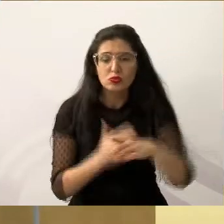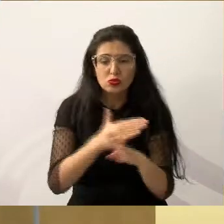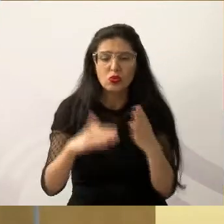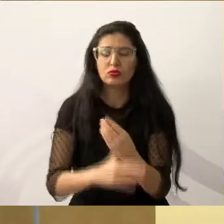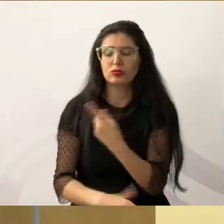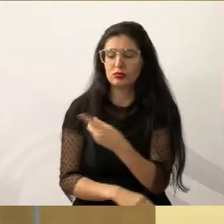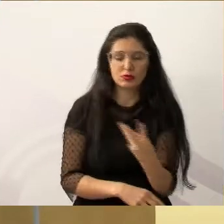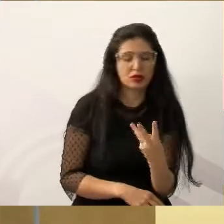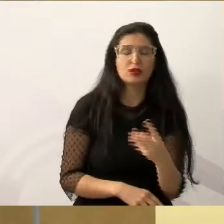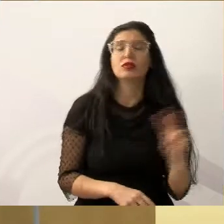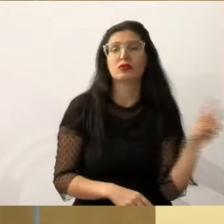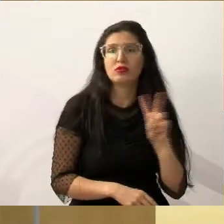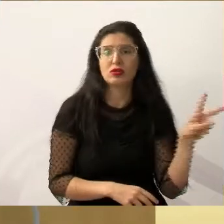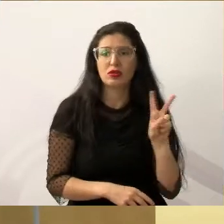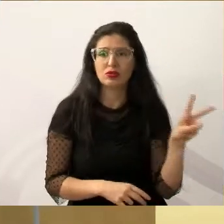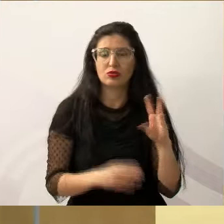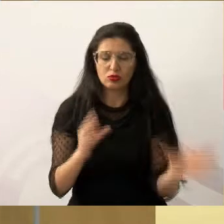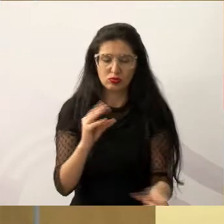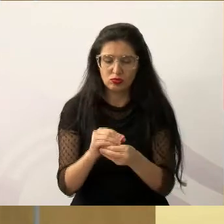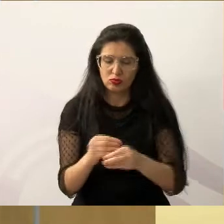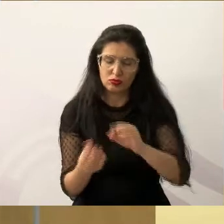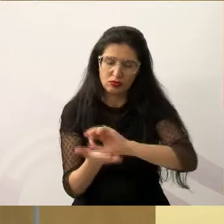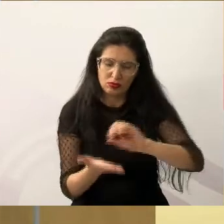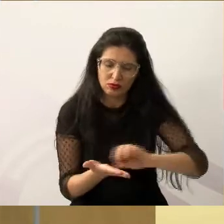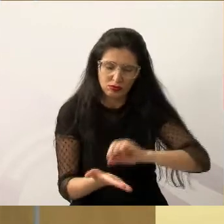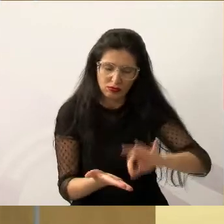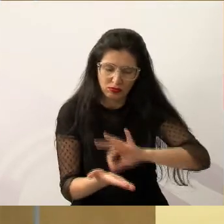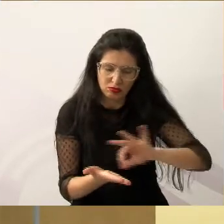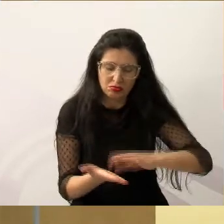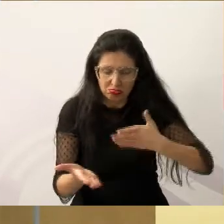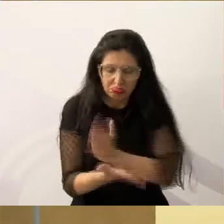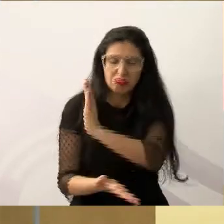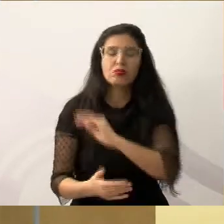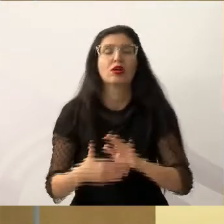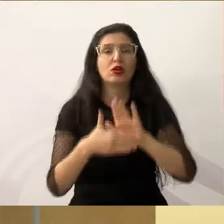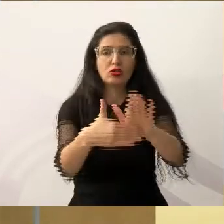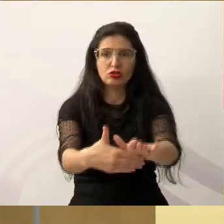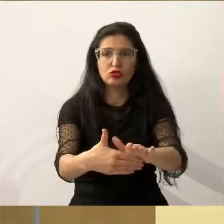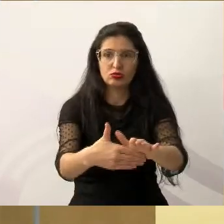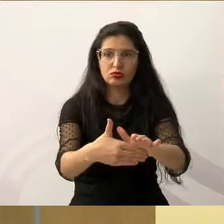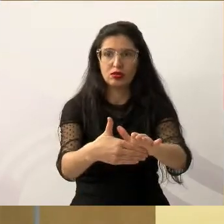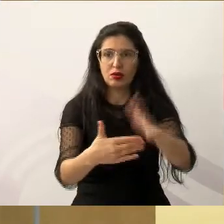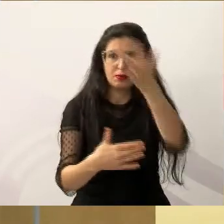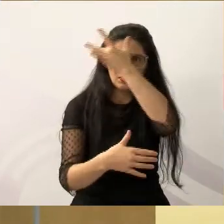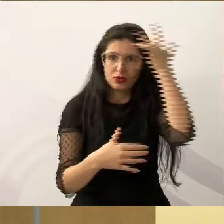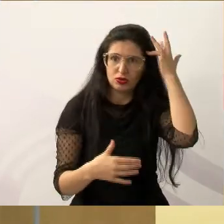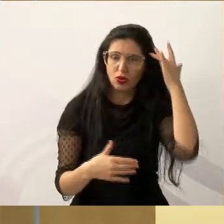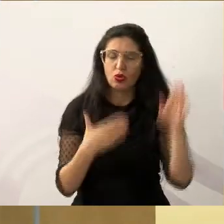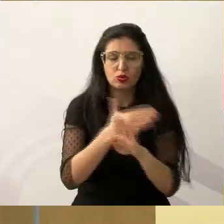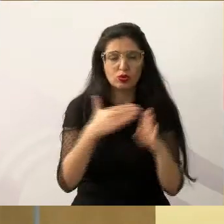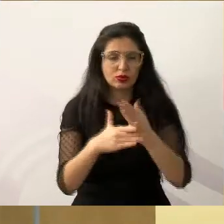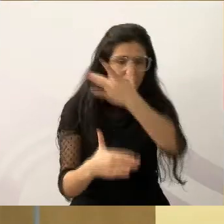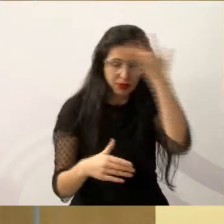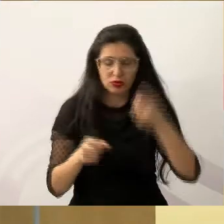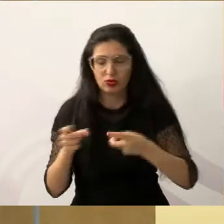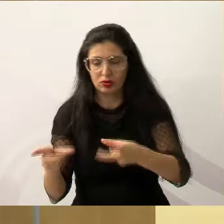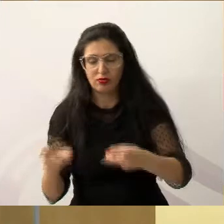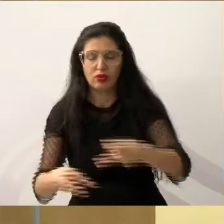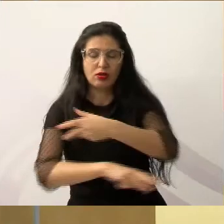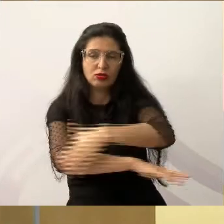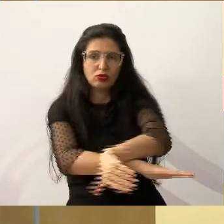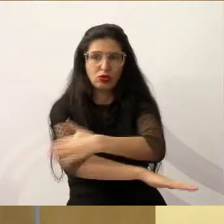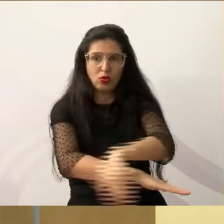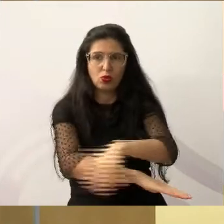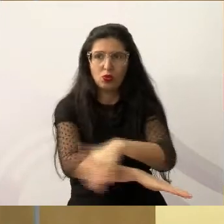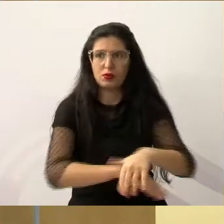emenda para estender esse benefício a todos os ambulantes, mesmo para aqueles, Paulinho, que já